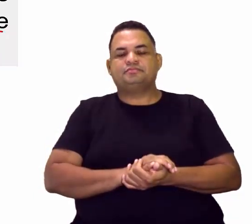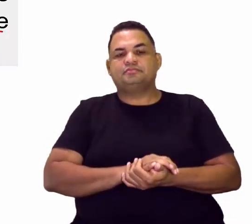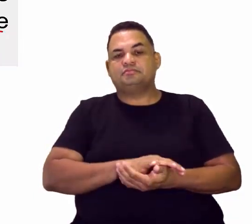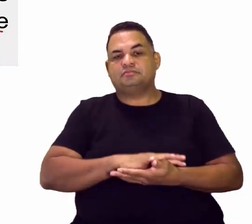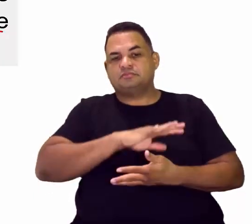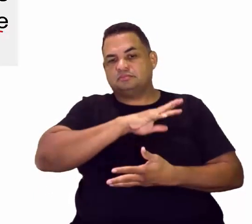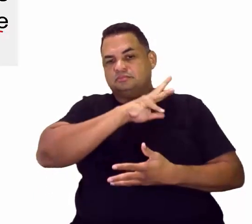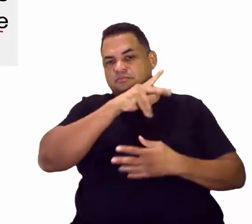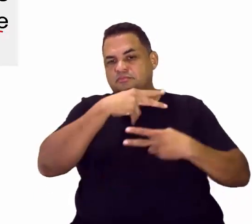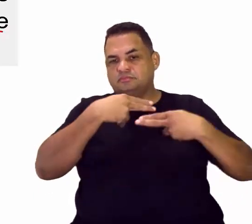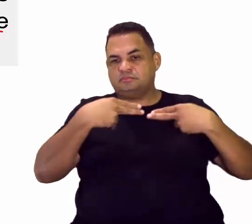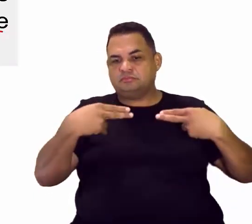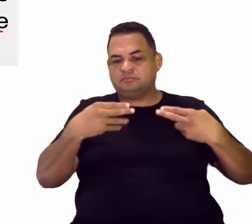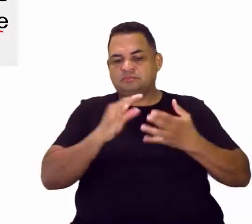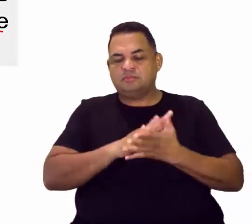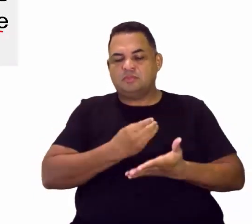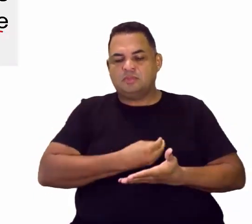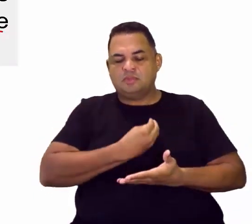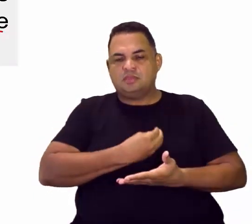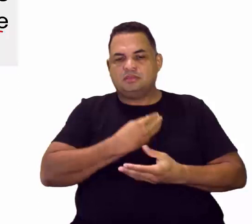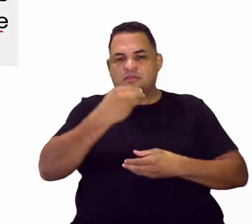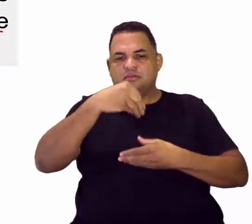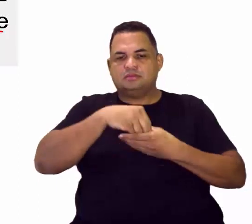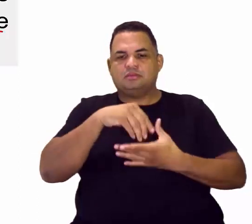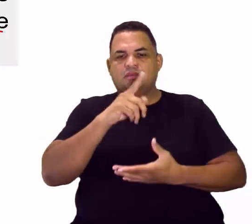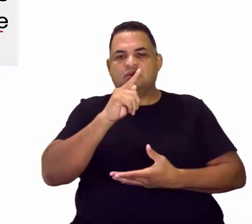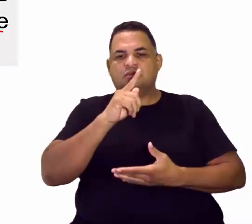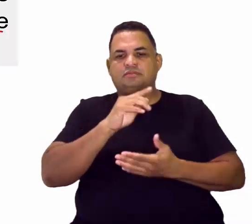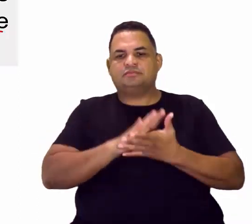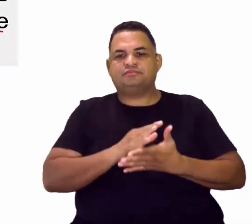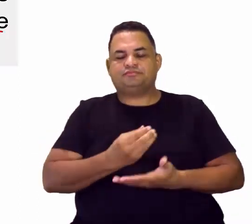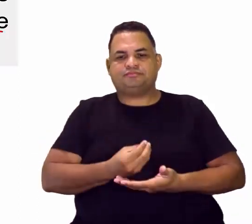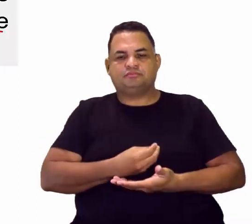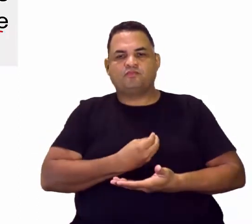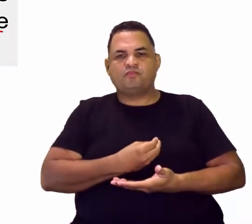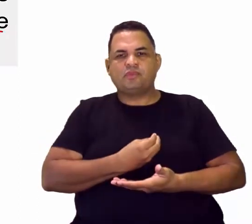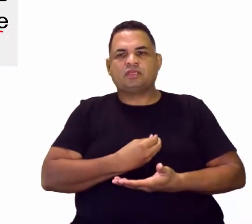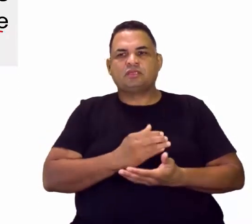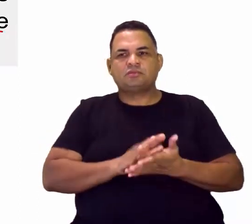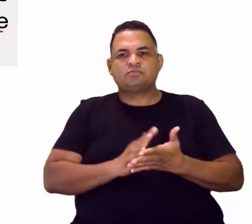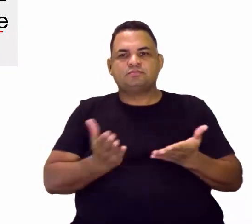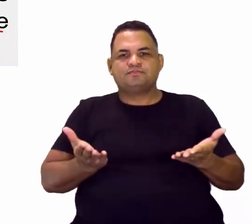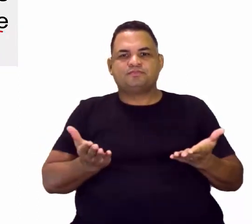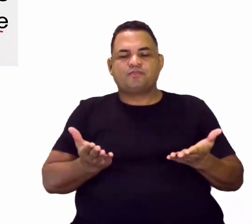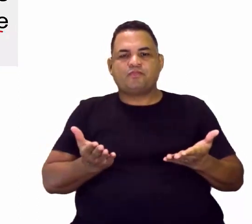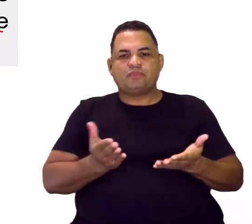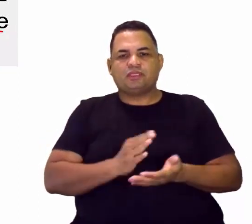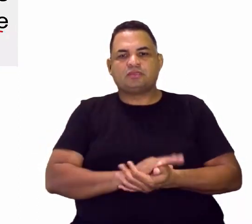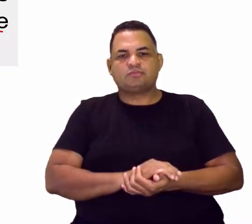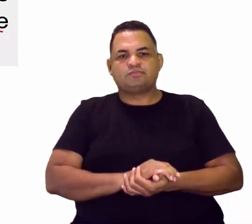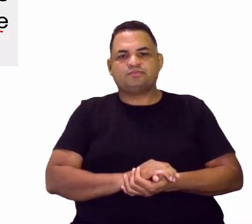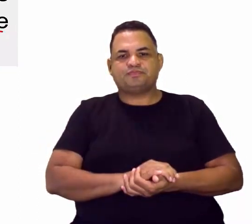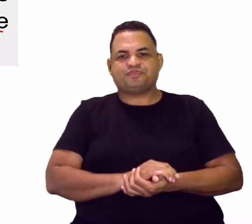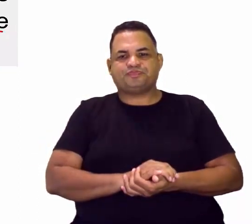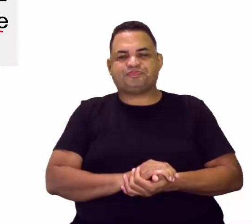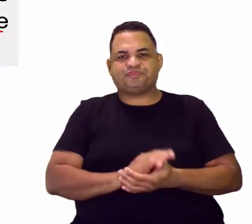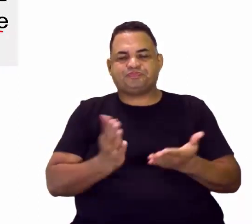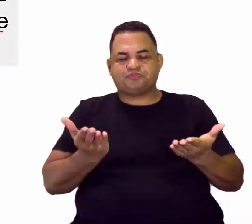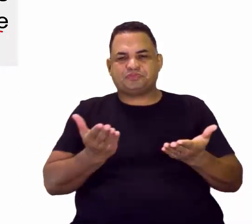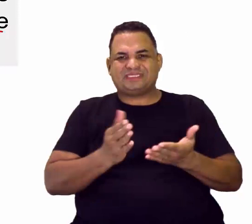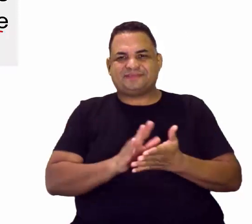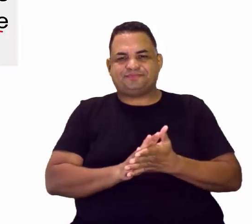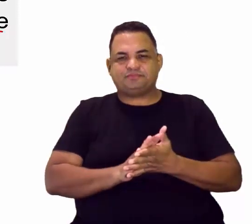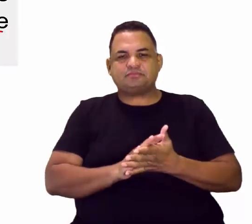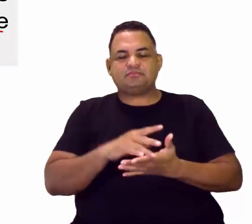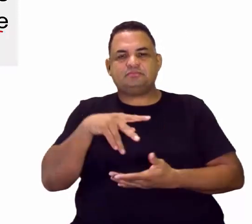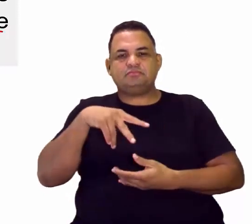isso mesmo que eu falei sobre a ponte de hidrogênio, não foi, professora Sabrina? Foi mesmo. E é interessante, pessoal, a gente ressaltar sobre